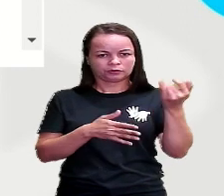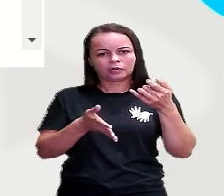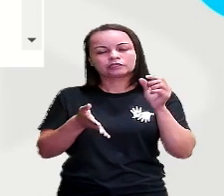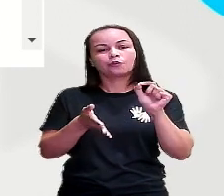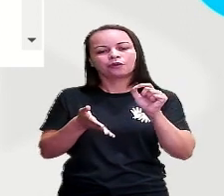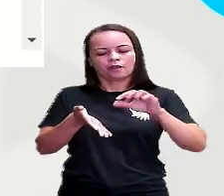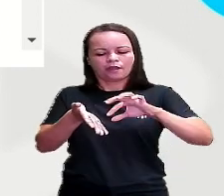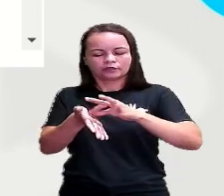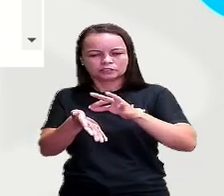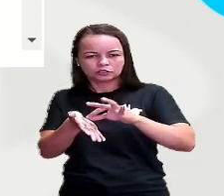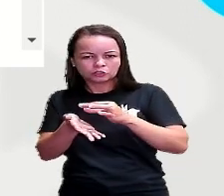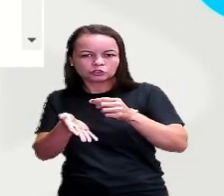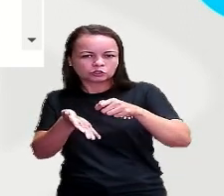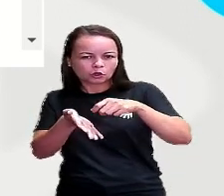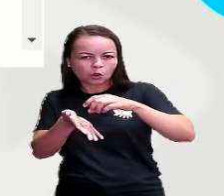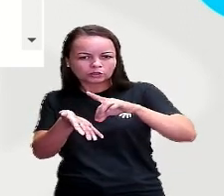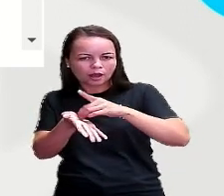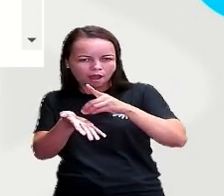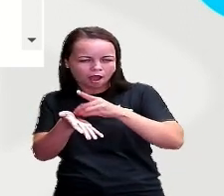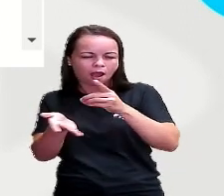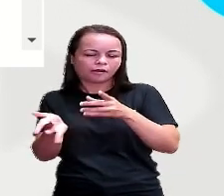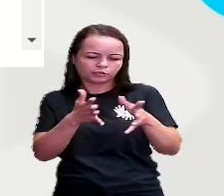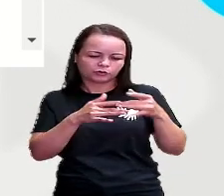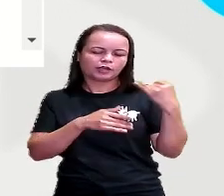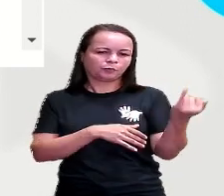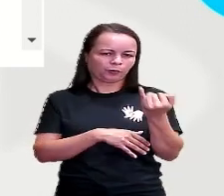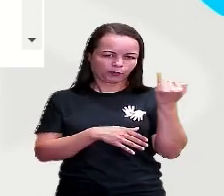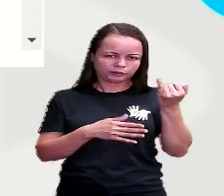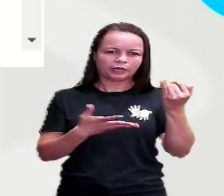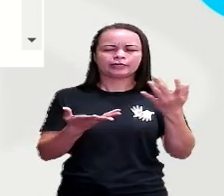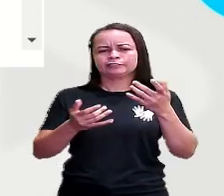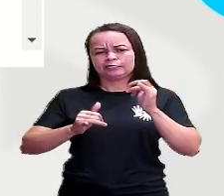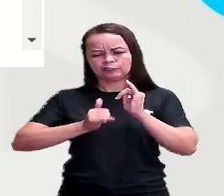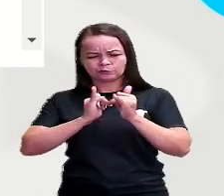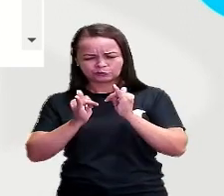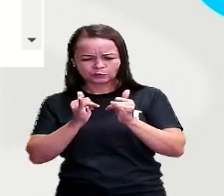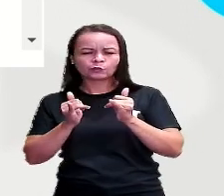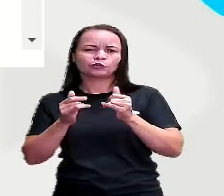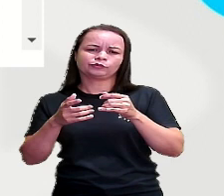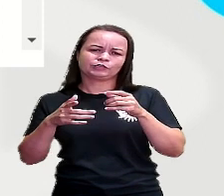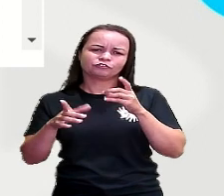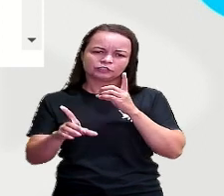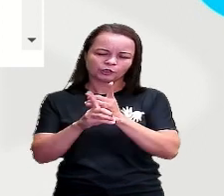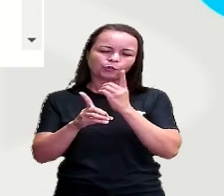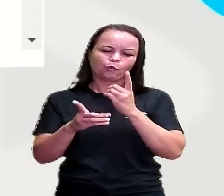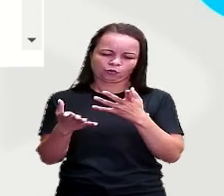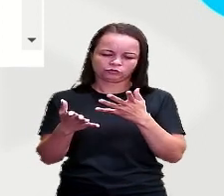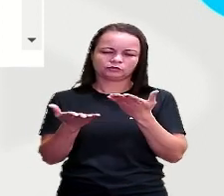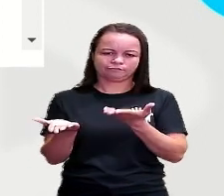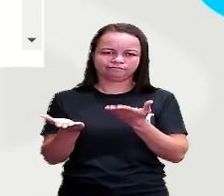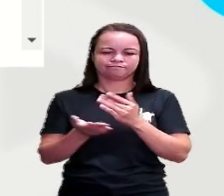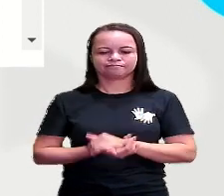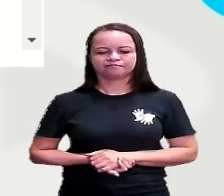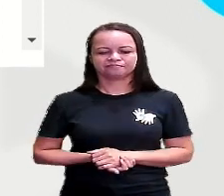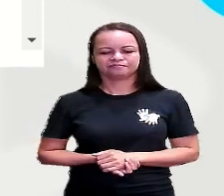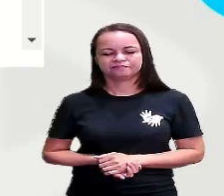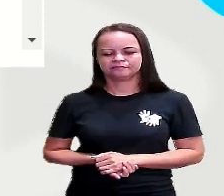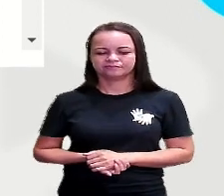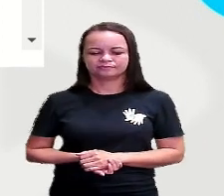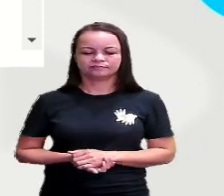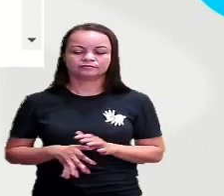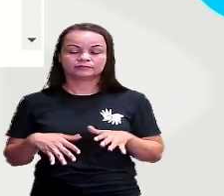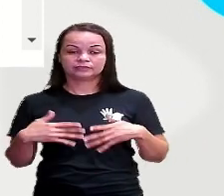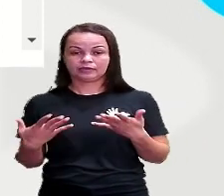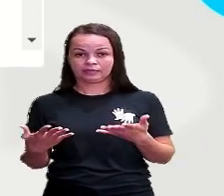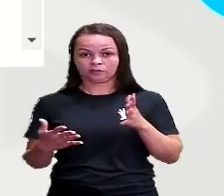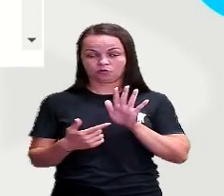O online agora, que está aí bem acessível, a gente coloca lá no Google e já encontra aí um dicionário online. Mas aí eu também